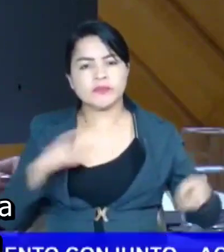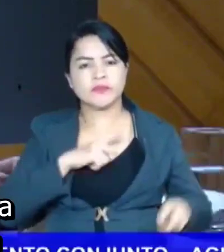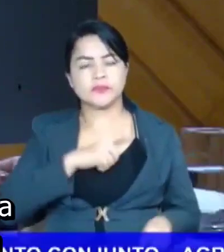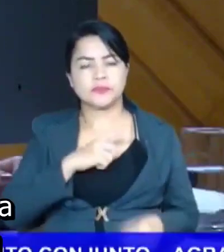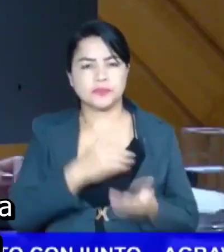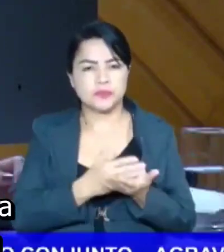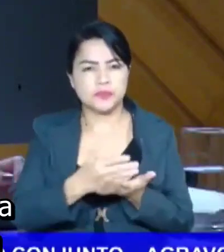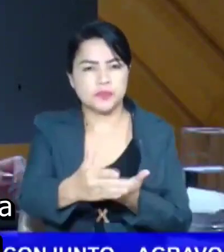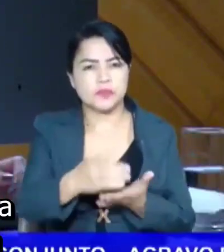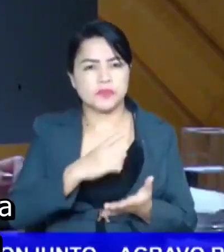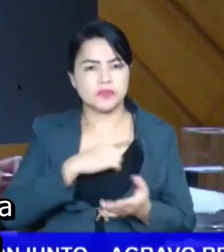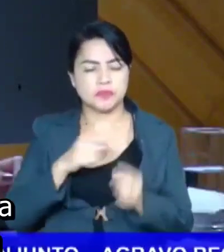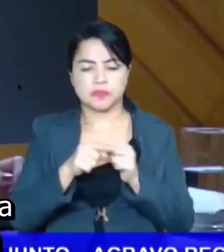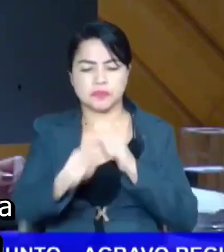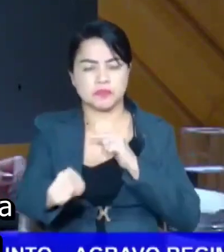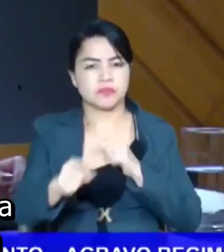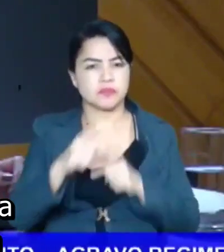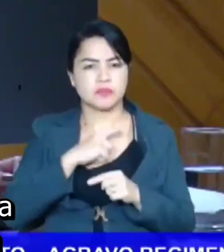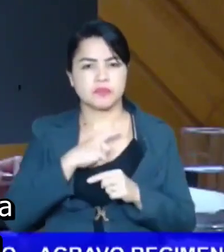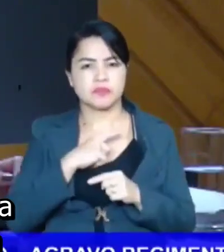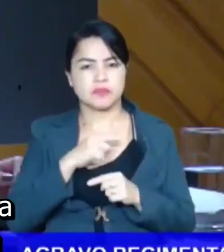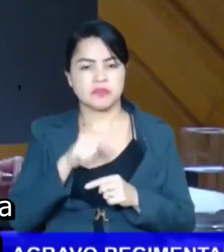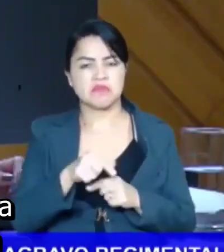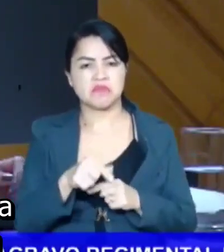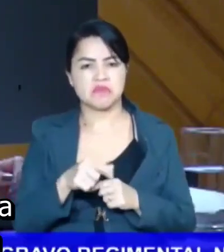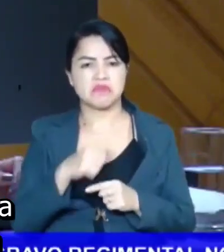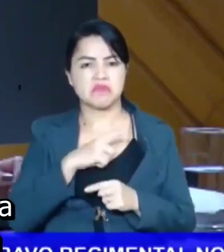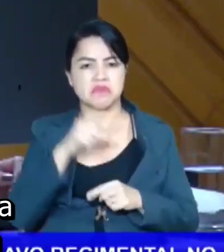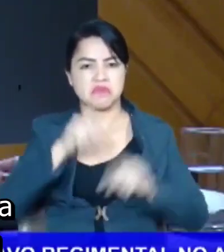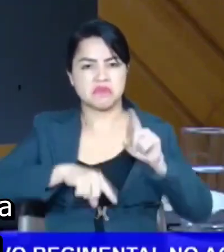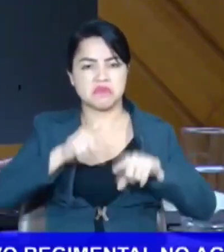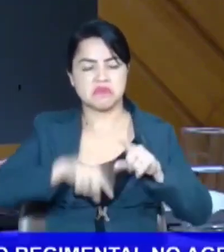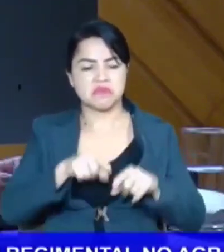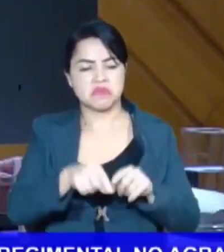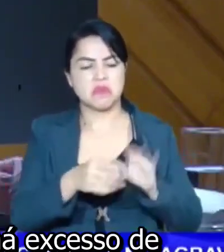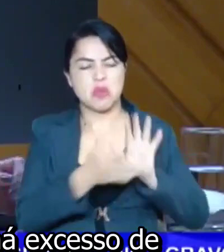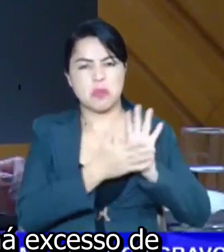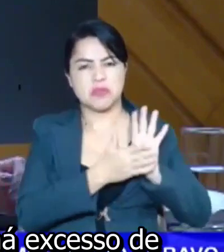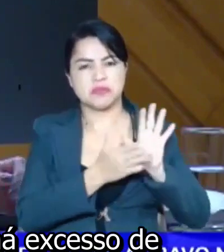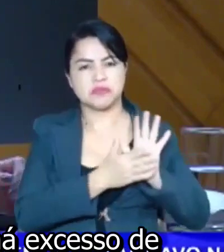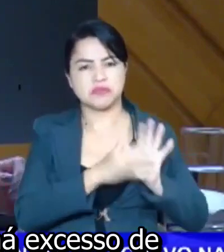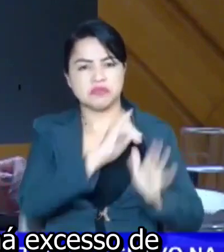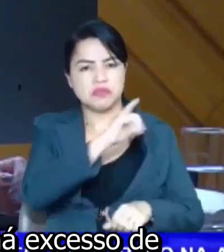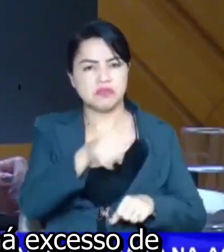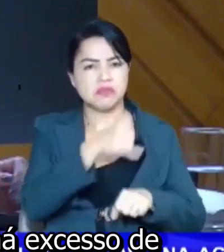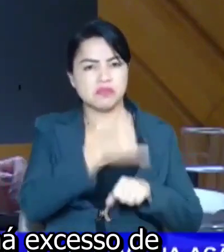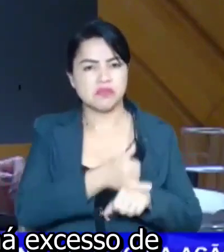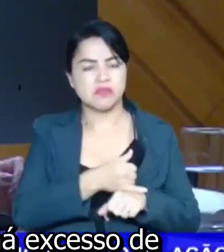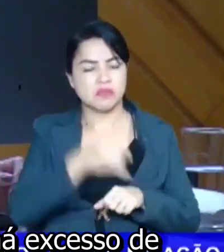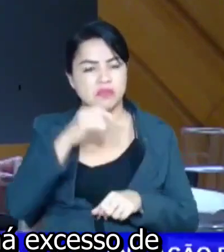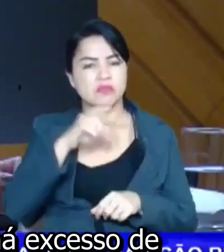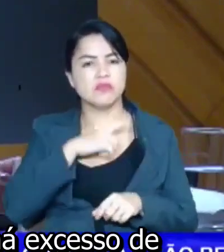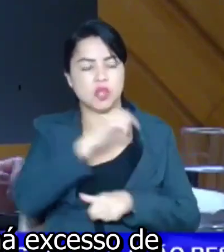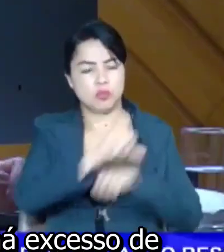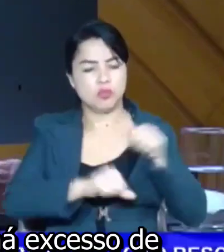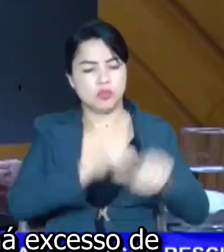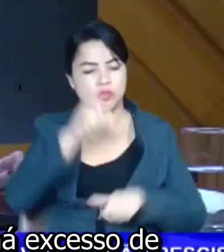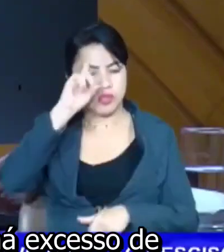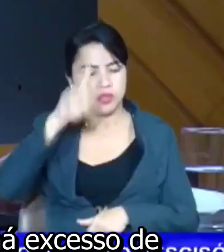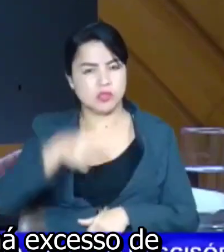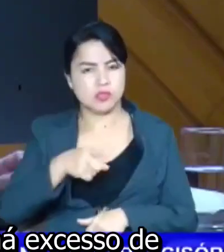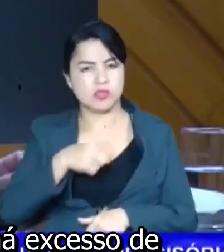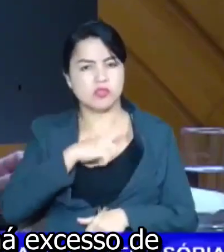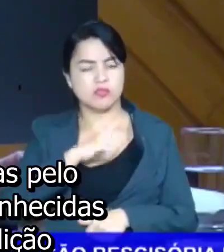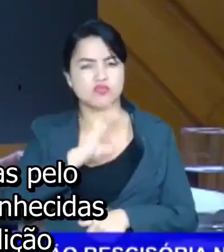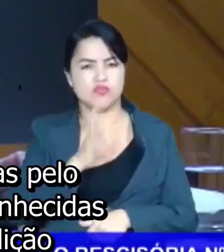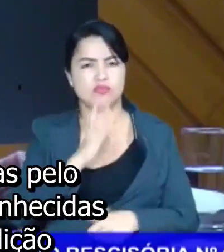cuja inicial foi indeferida com fundamento na inadequação do manejo daquela ação para rescindir decisão transitada em julgado.